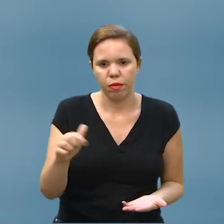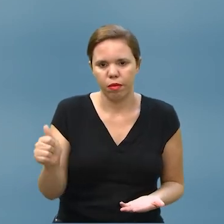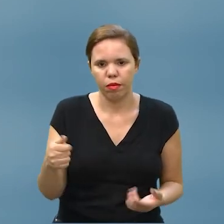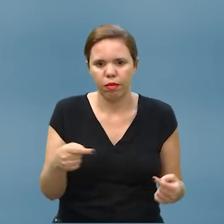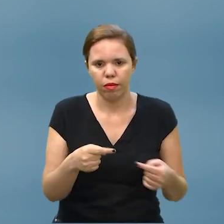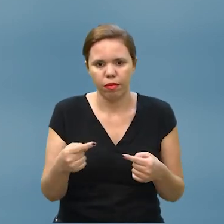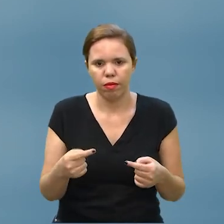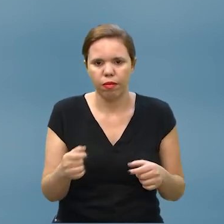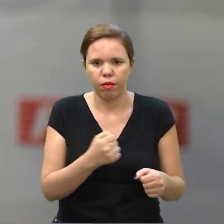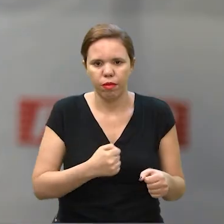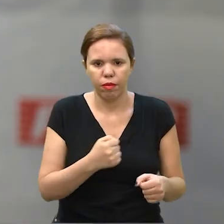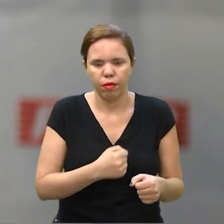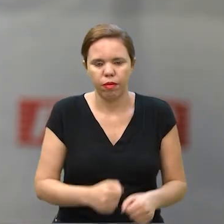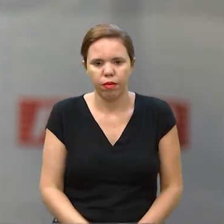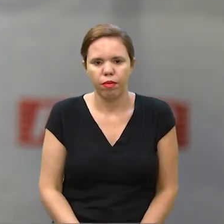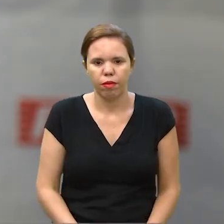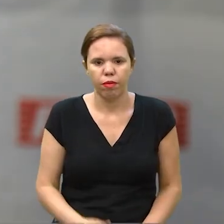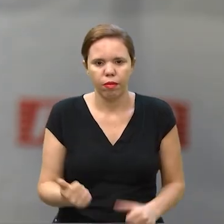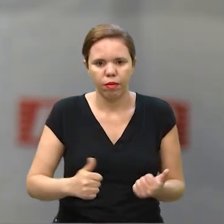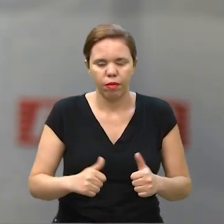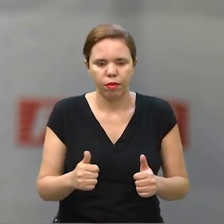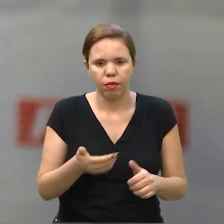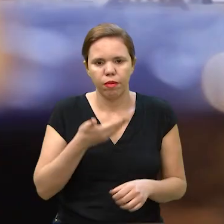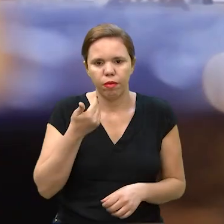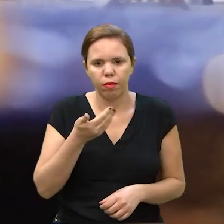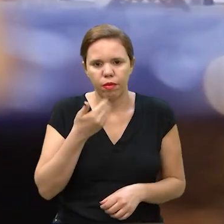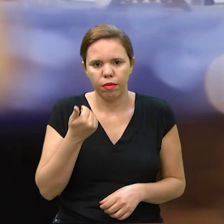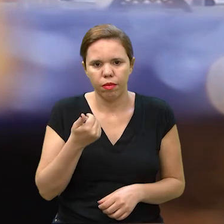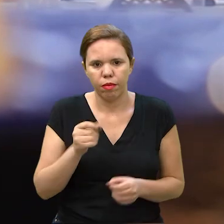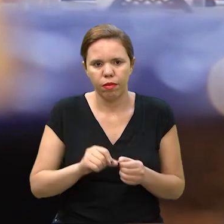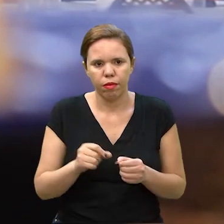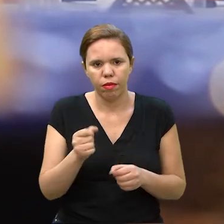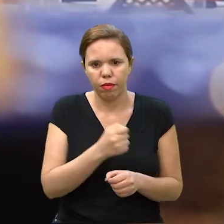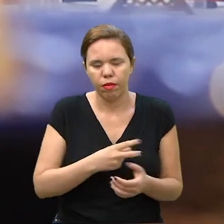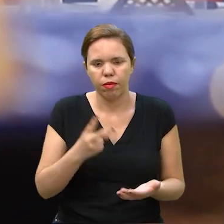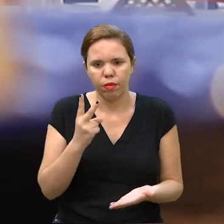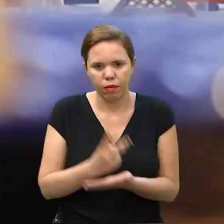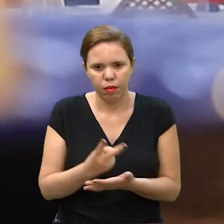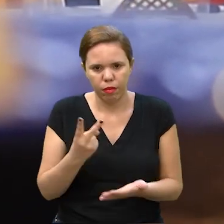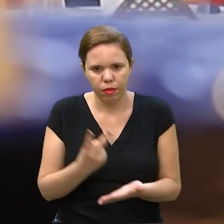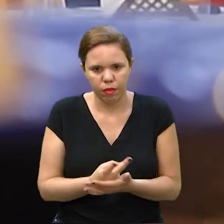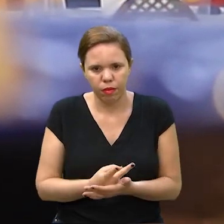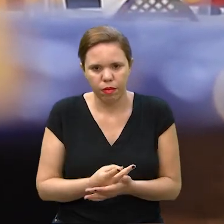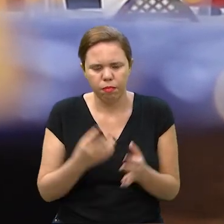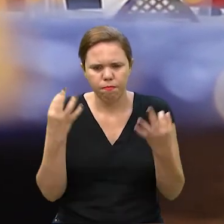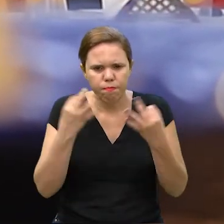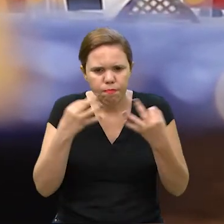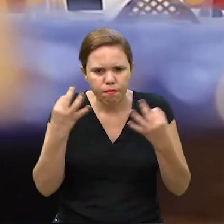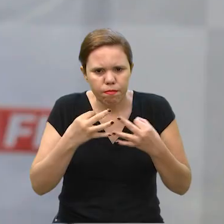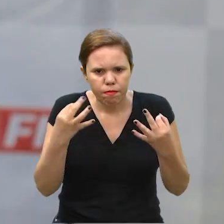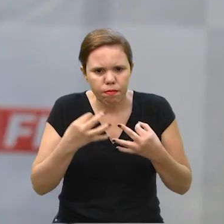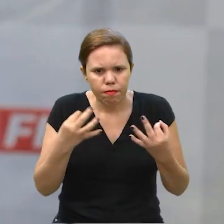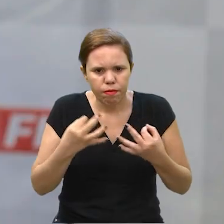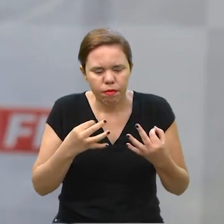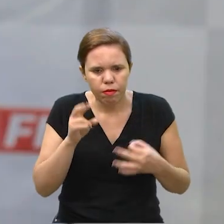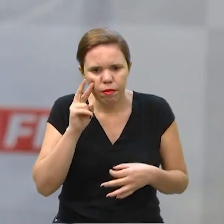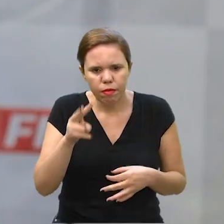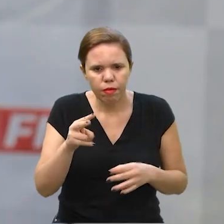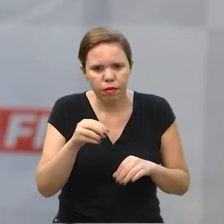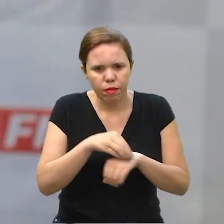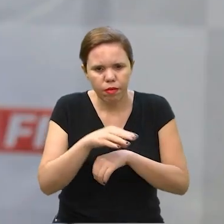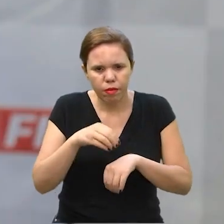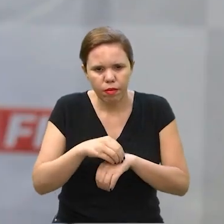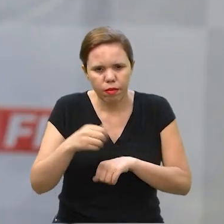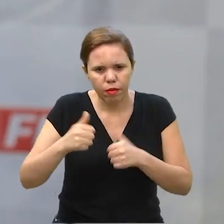se enfrentar na cozinha. A prova será bem fácil, refazer as mesmas receitas com perfeição. Quem ouviu as dicas